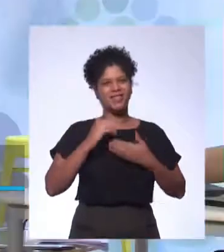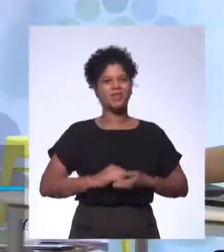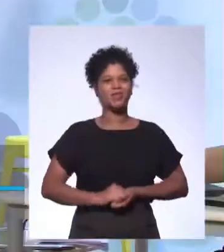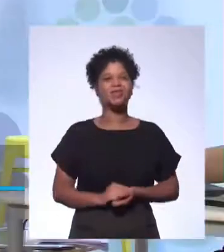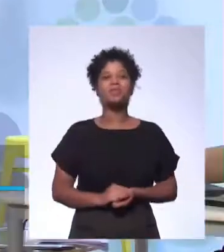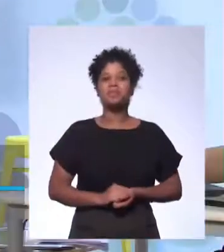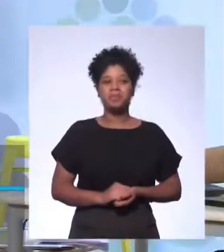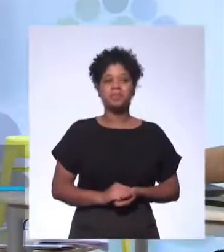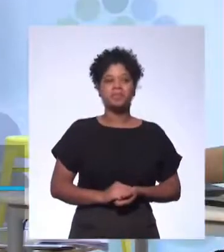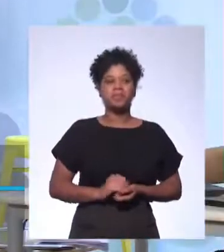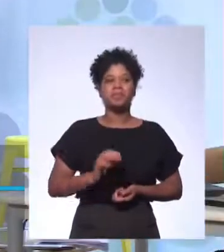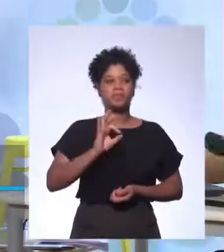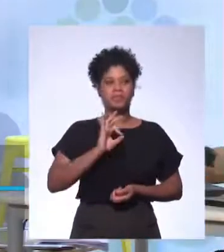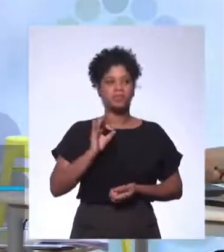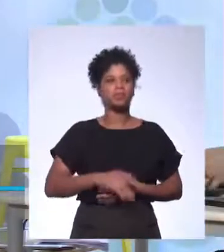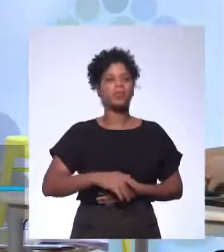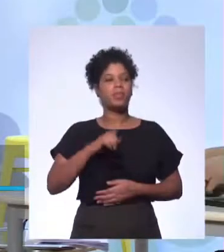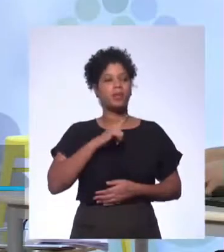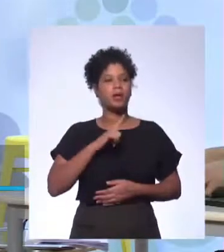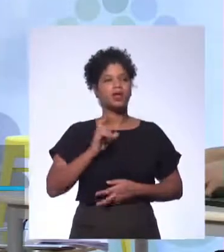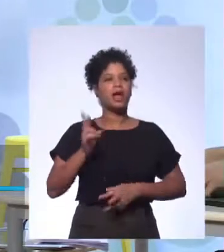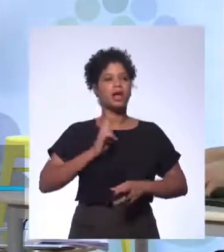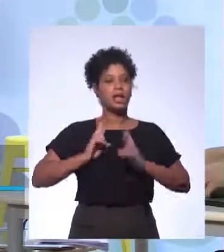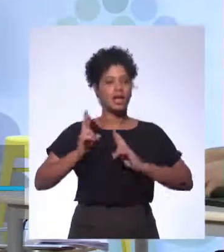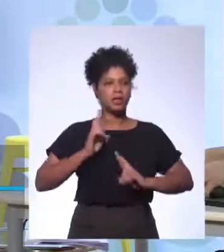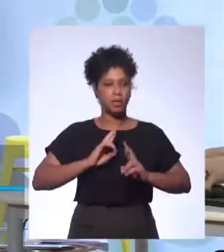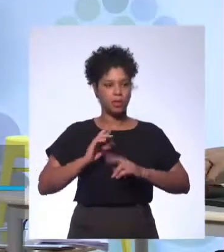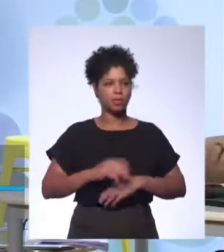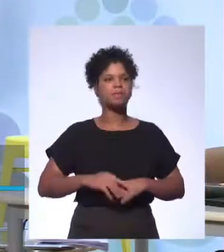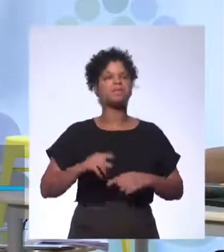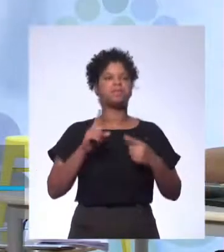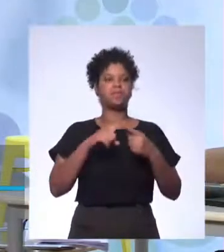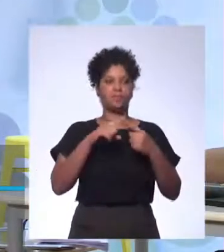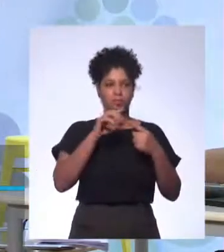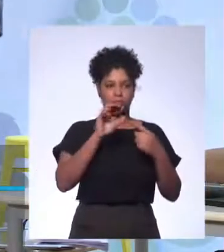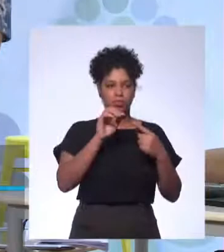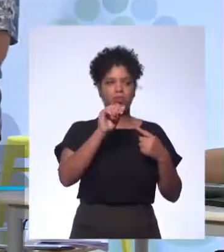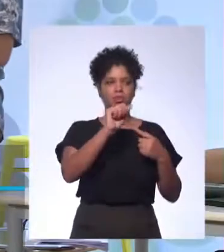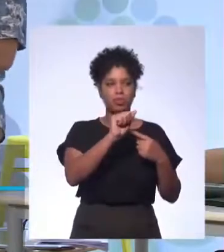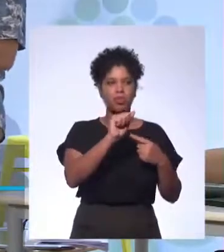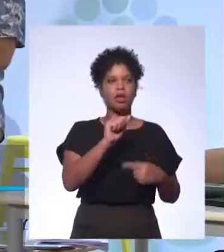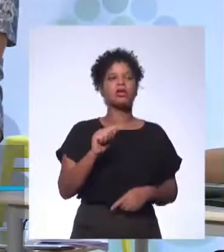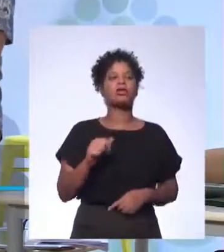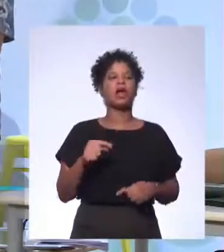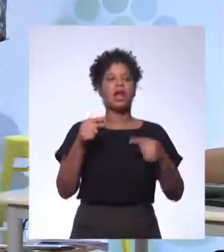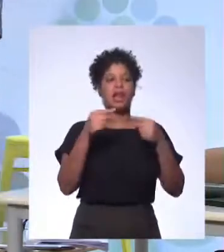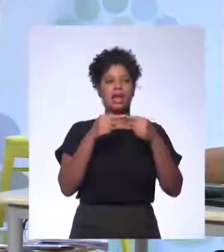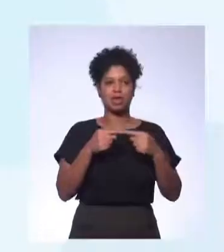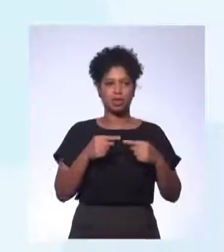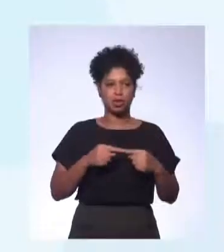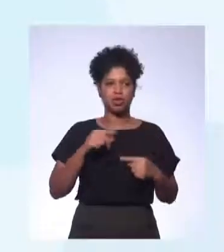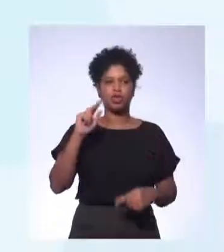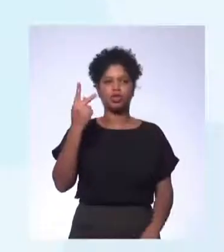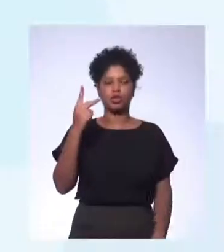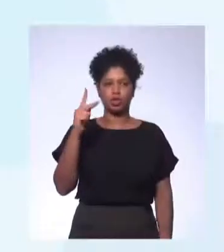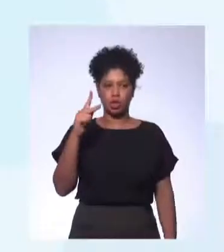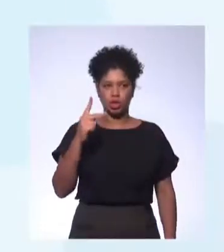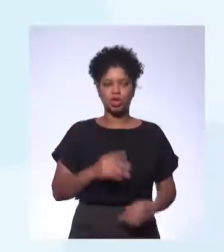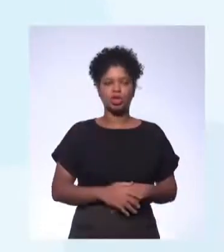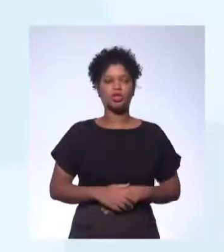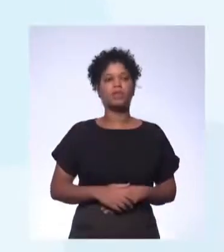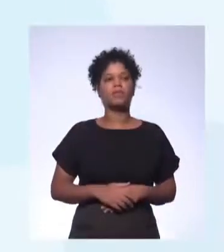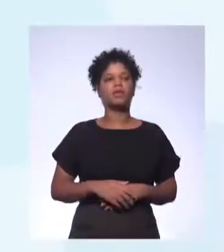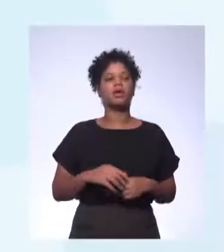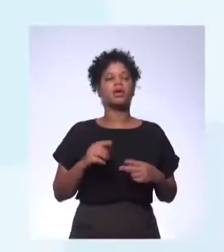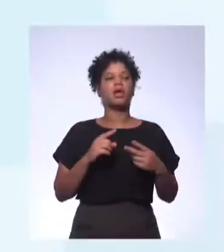é muito bem então Aqui nós temos né a letra realmente ligações de hidrogênio é a molécula de amônia